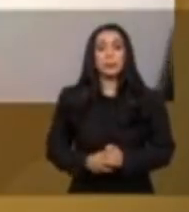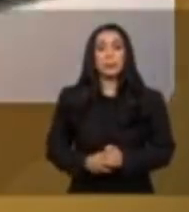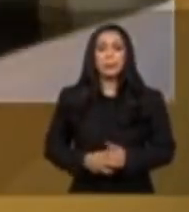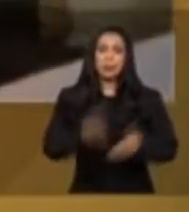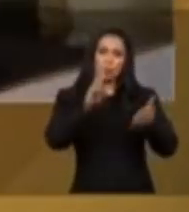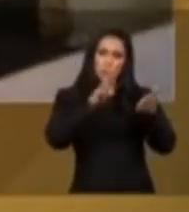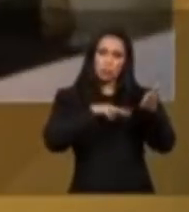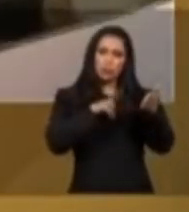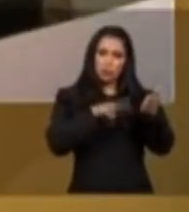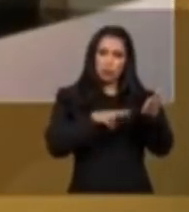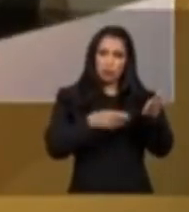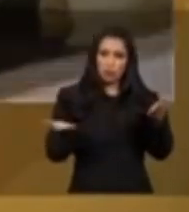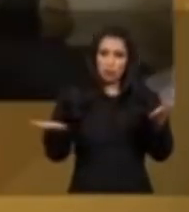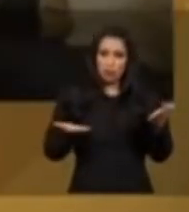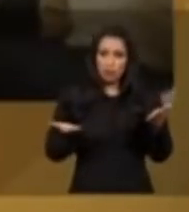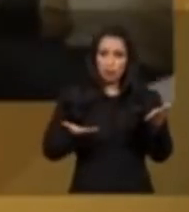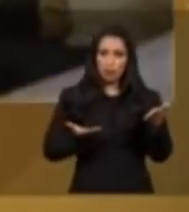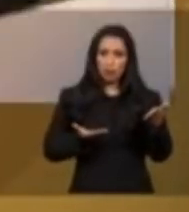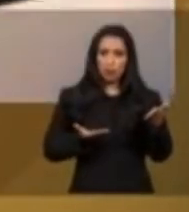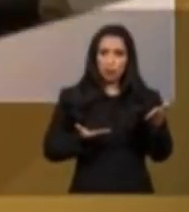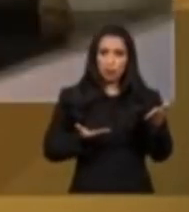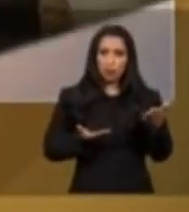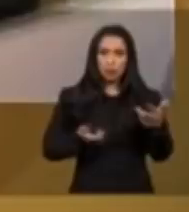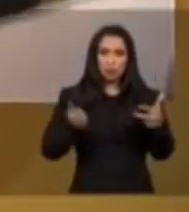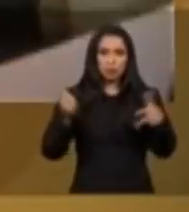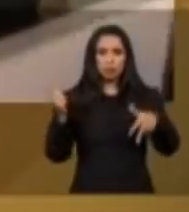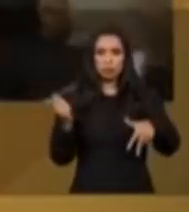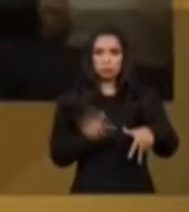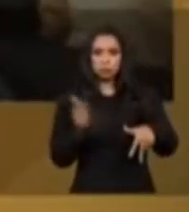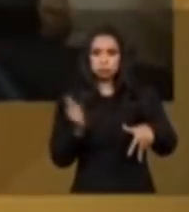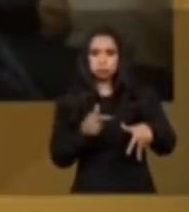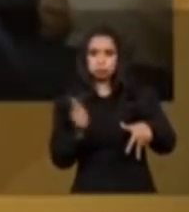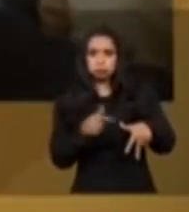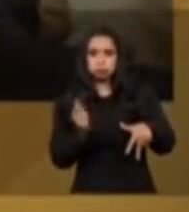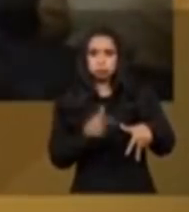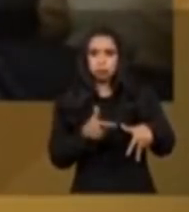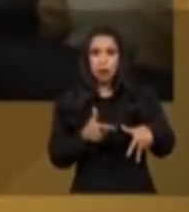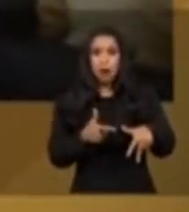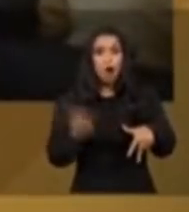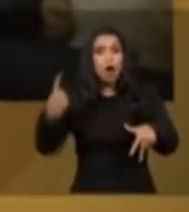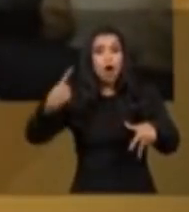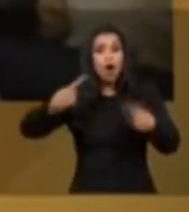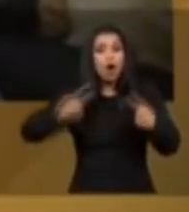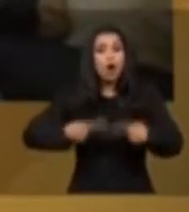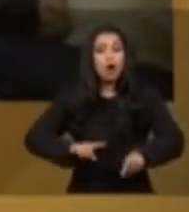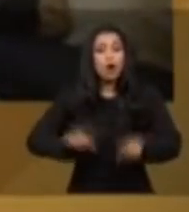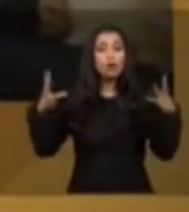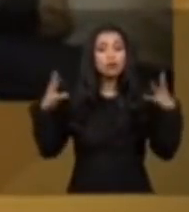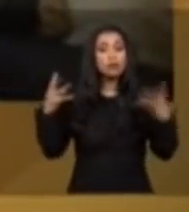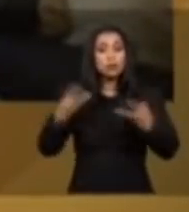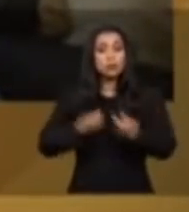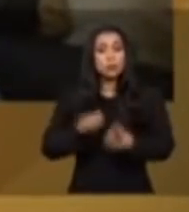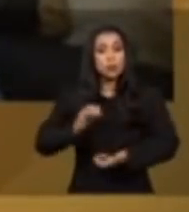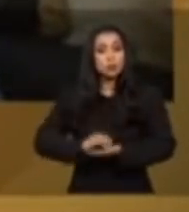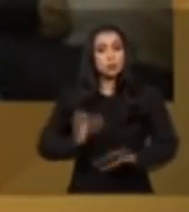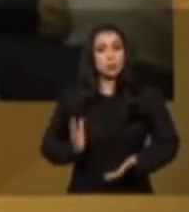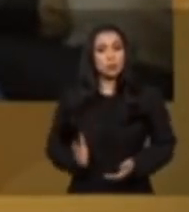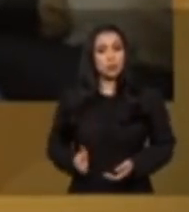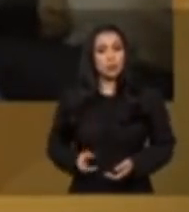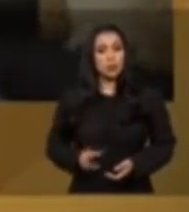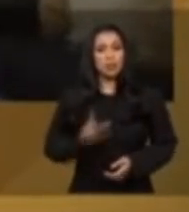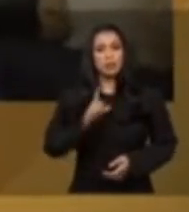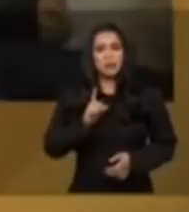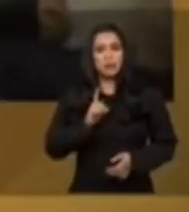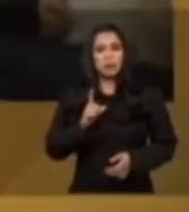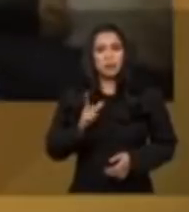ler, de algumas agressões e ofensas feitas aos ministros do Supremo Tribunal Federal,